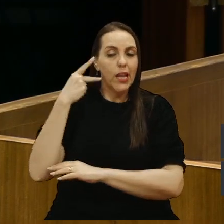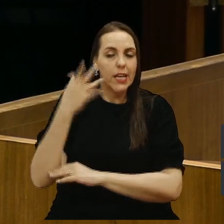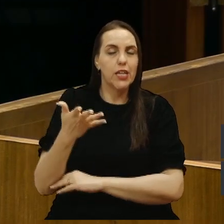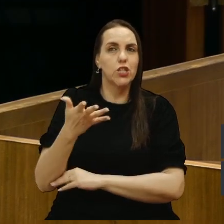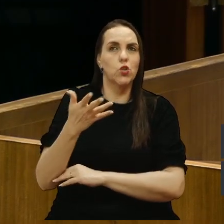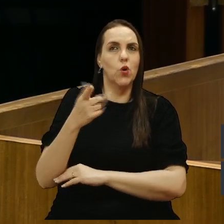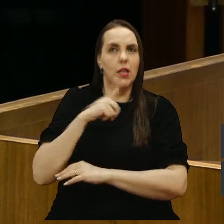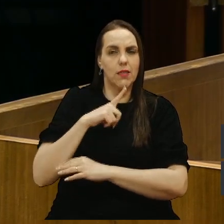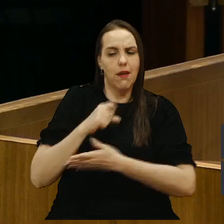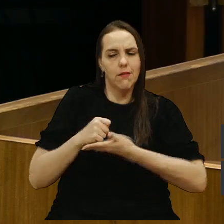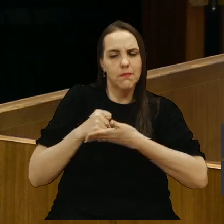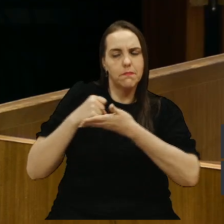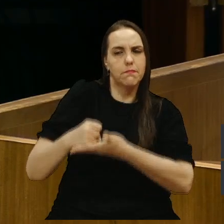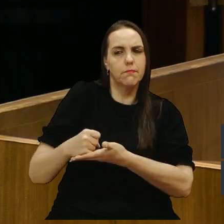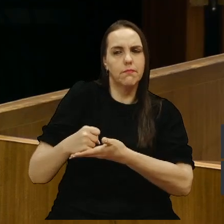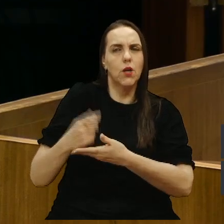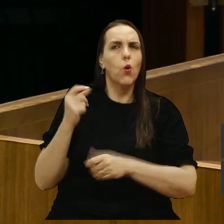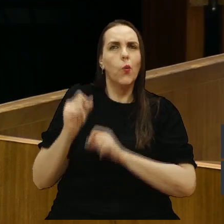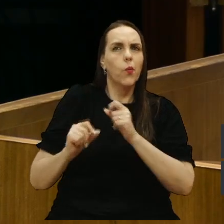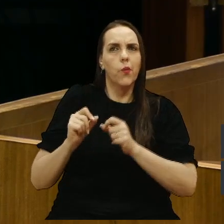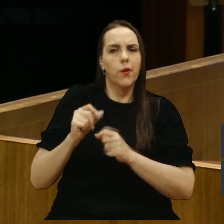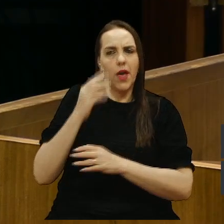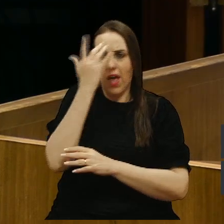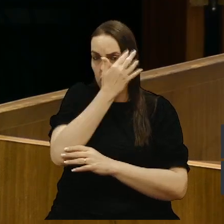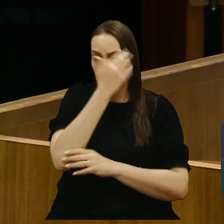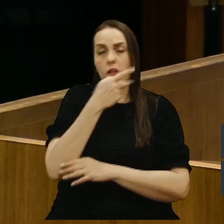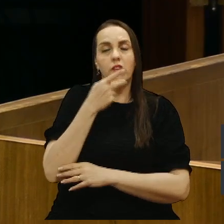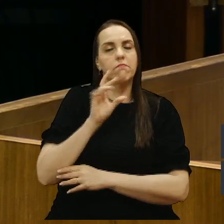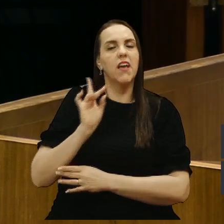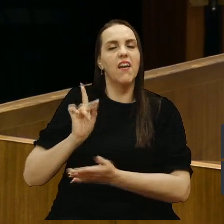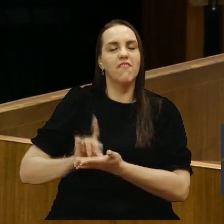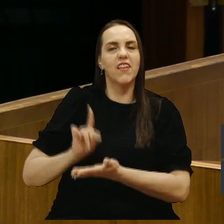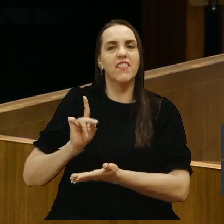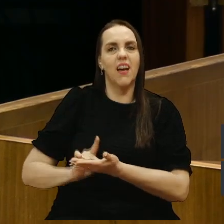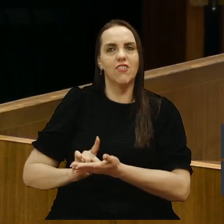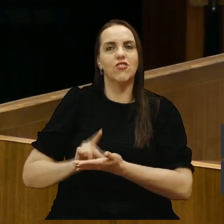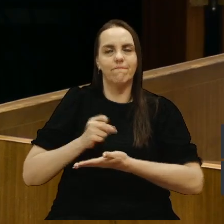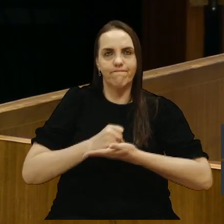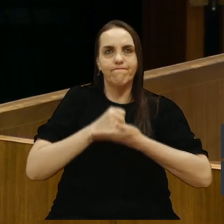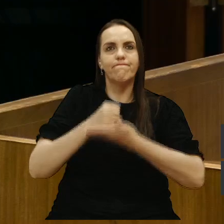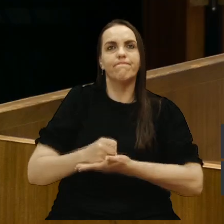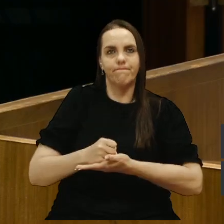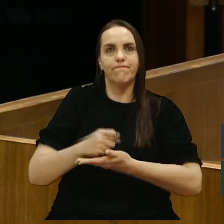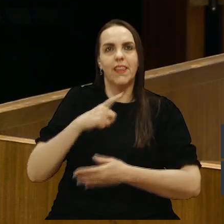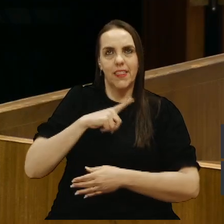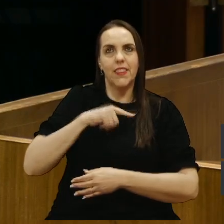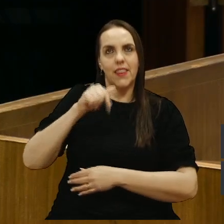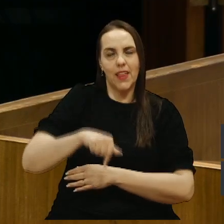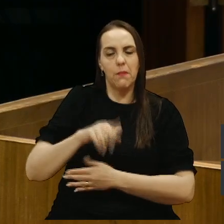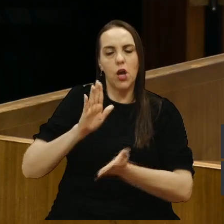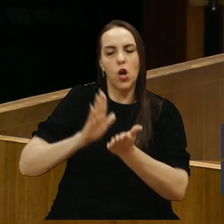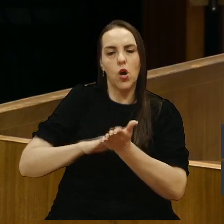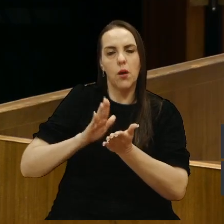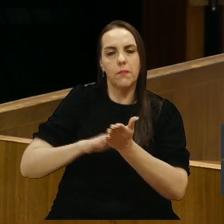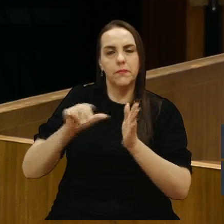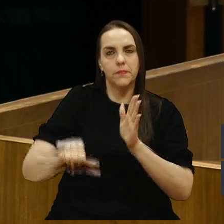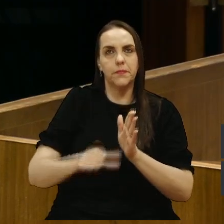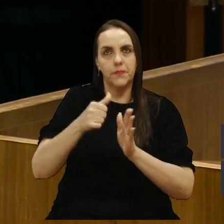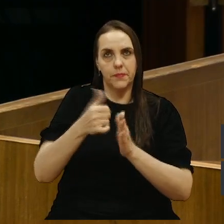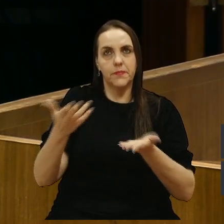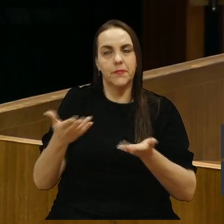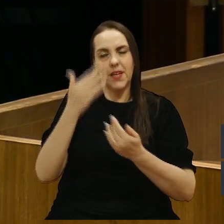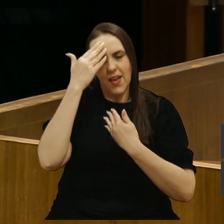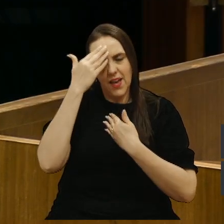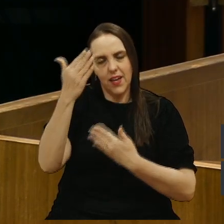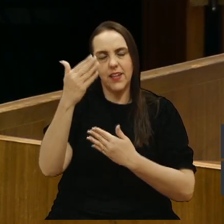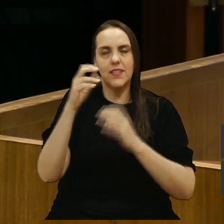têm respaldo, né? O Adiló falou em respaldo. E é isso mesmo, eu venho aqui reforçar o respaldo que a gente deve ter por cobrar melhorias e aqui